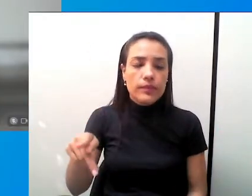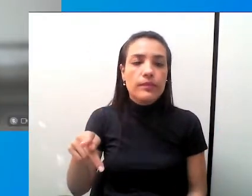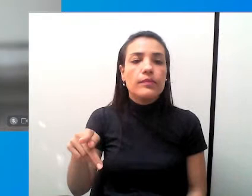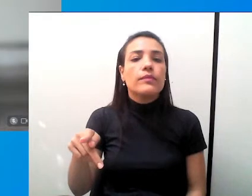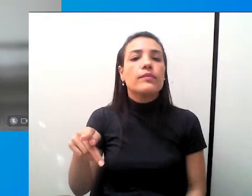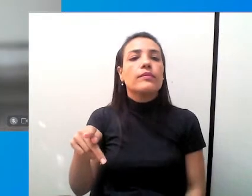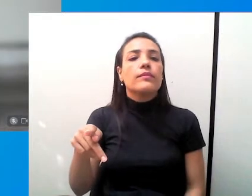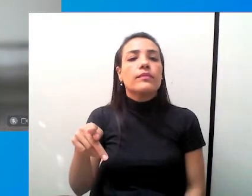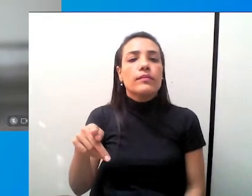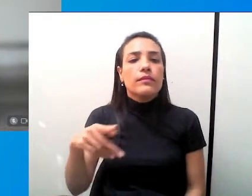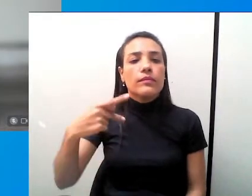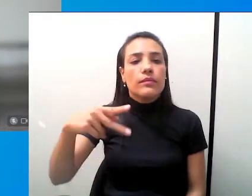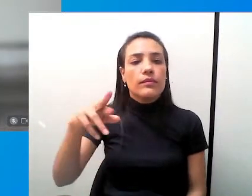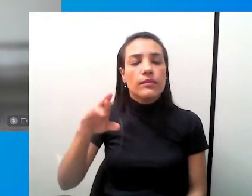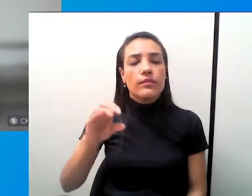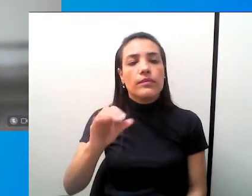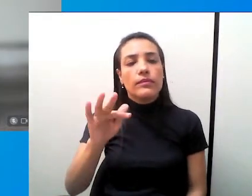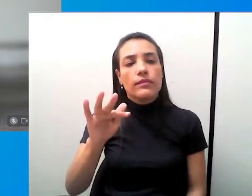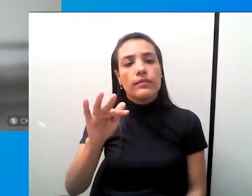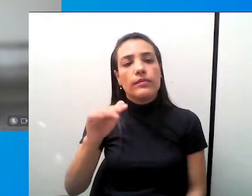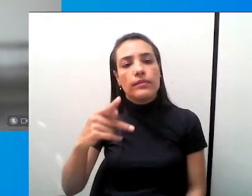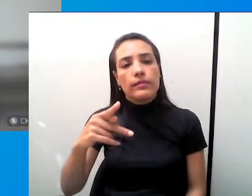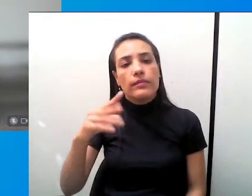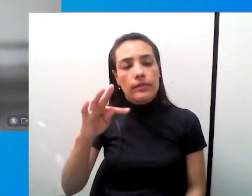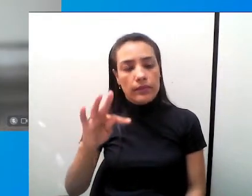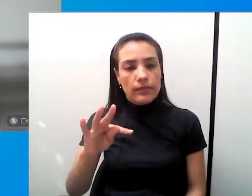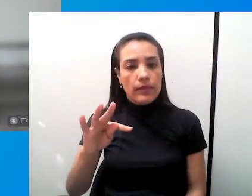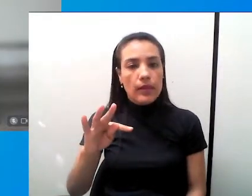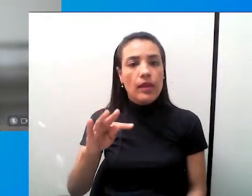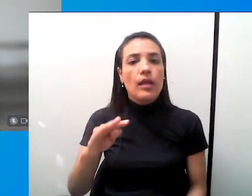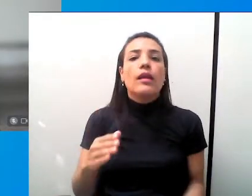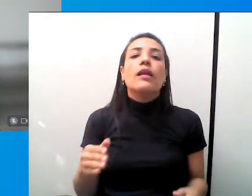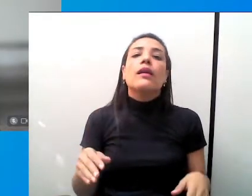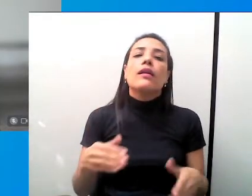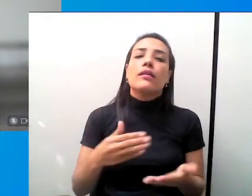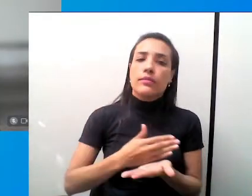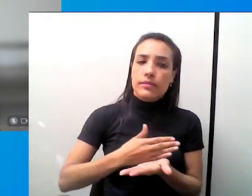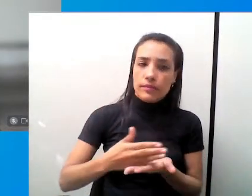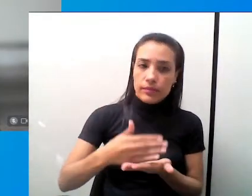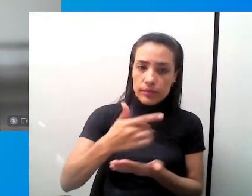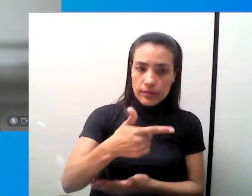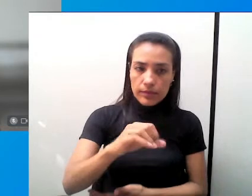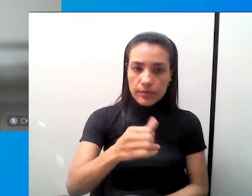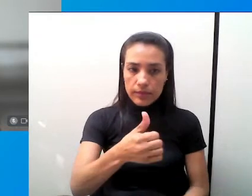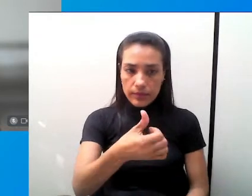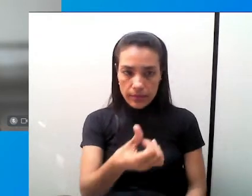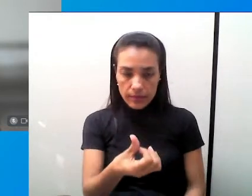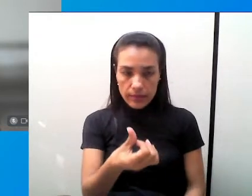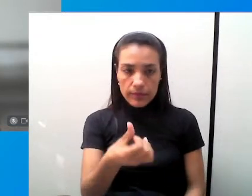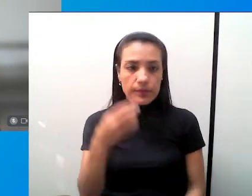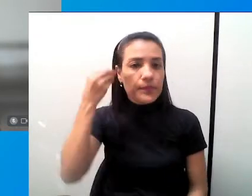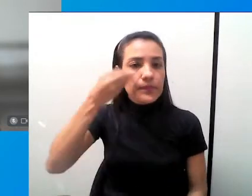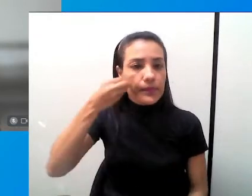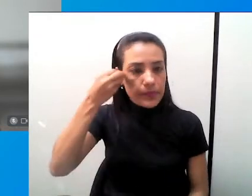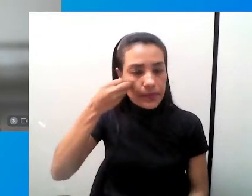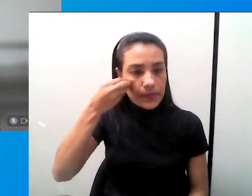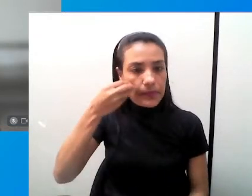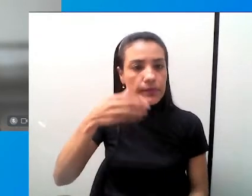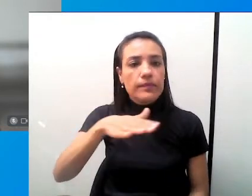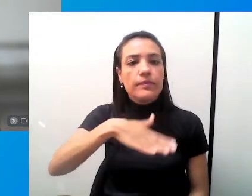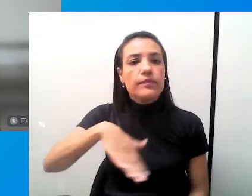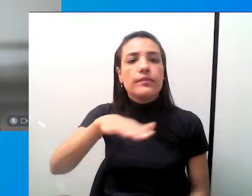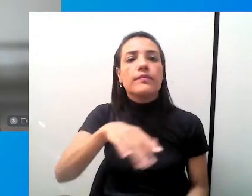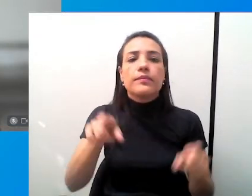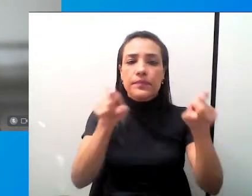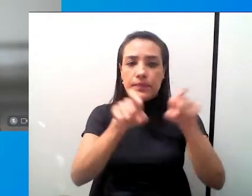Pará e atua desde 2016 como pró-reitor de extensão. Tem experiência na área de Ciência da Computação